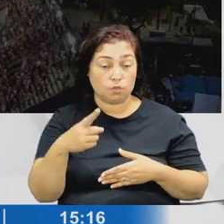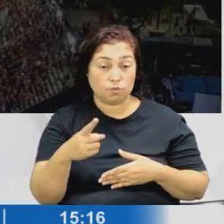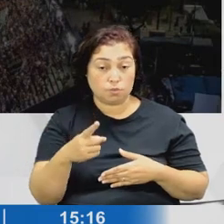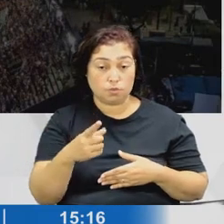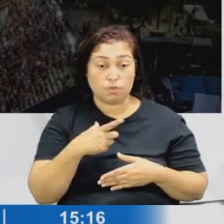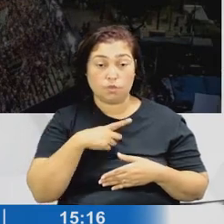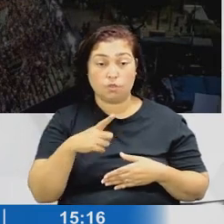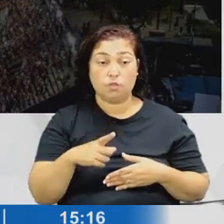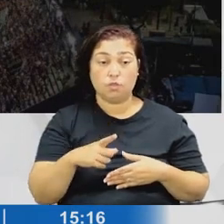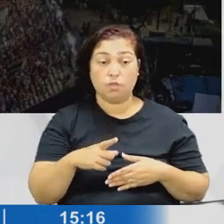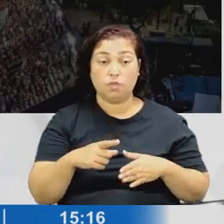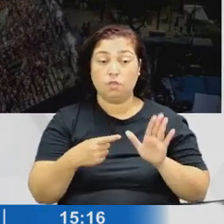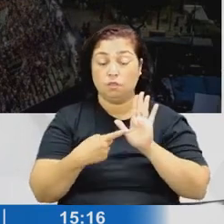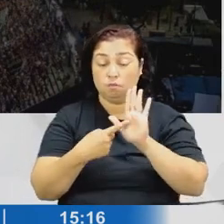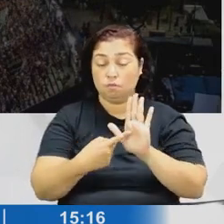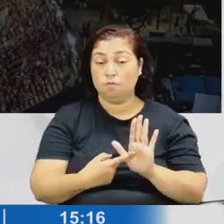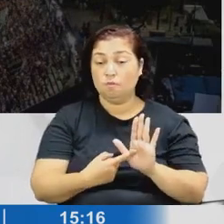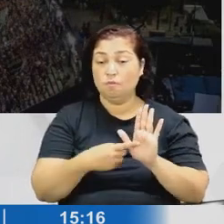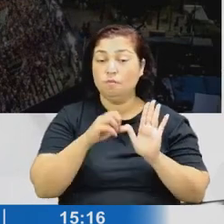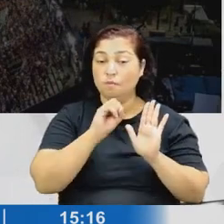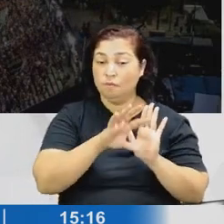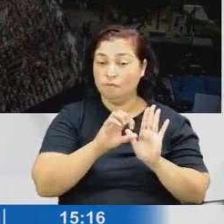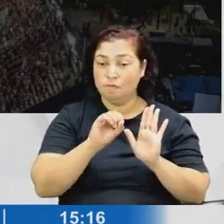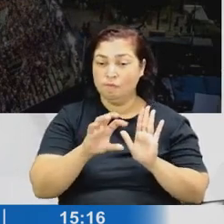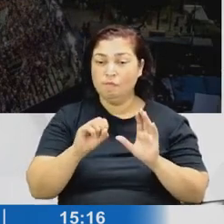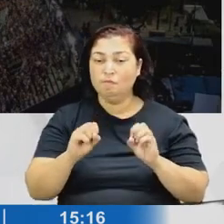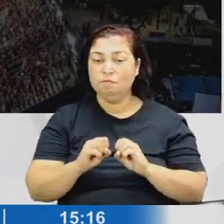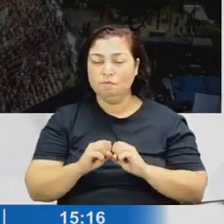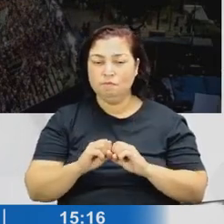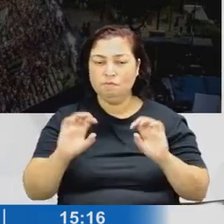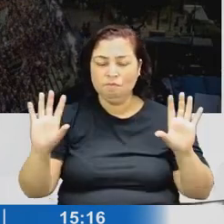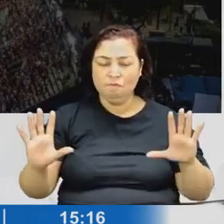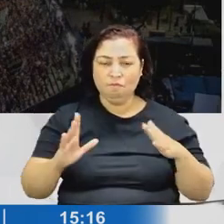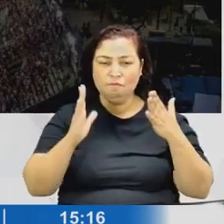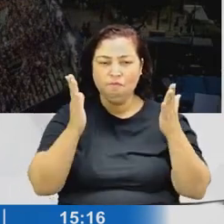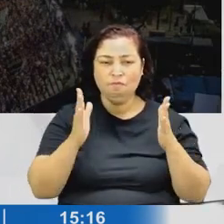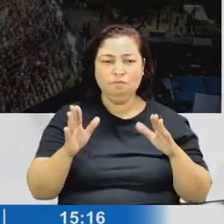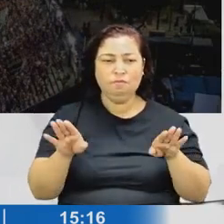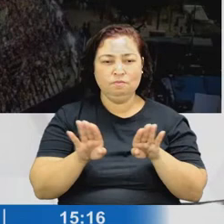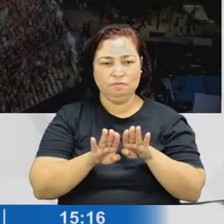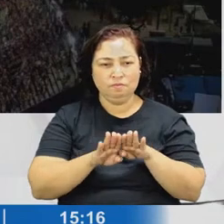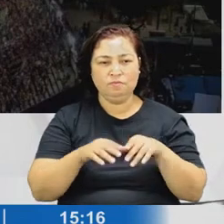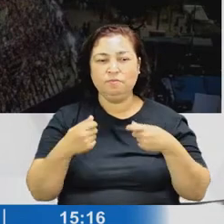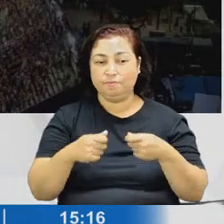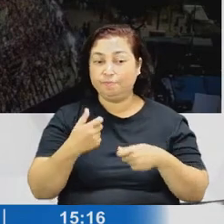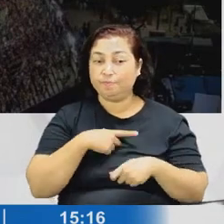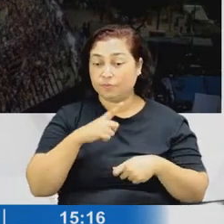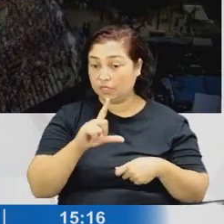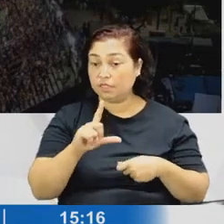alegórico você tem as postagens são as aulas e os eventos também você tem que ter território